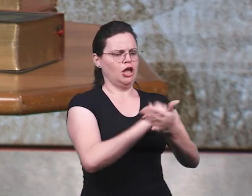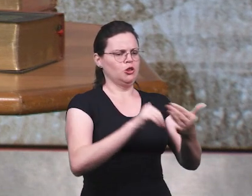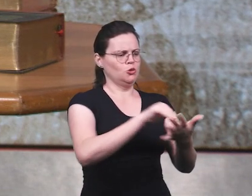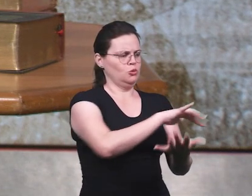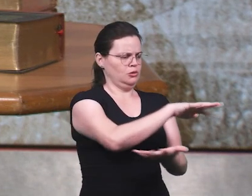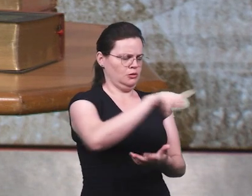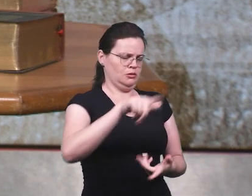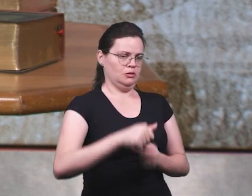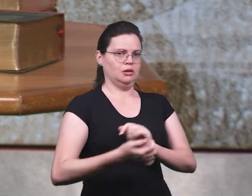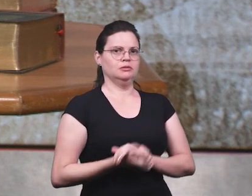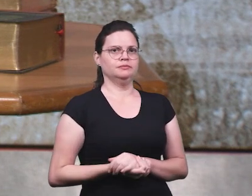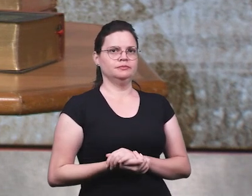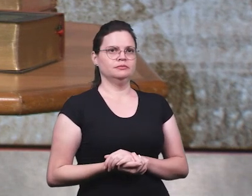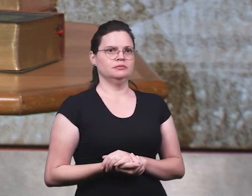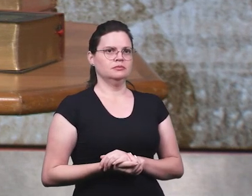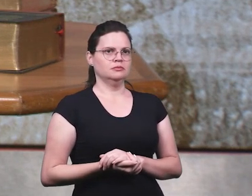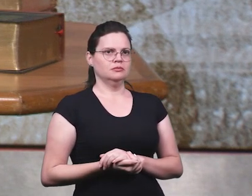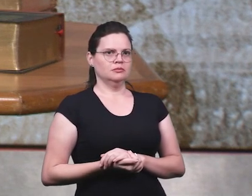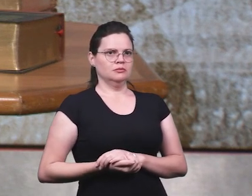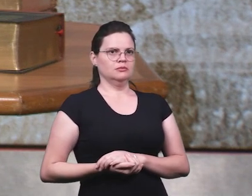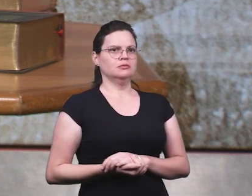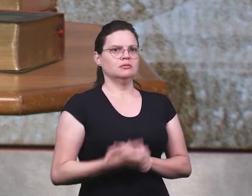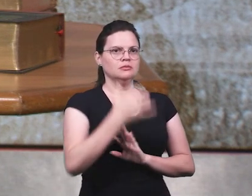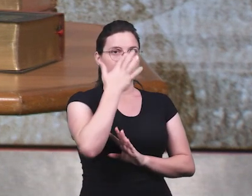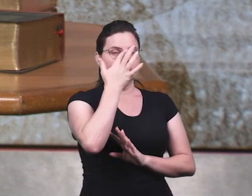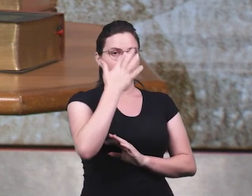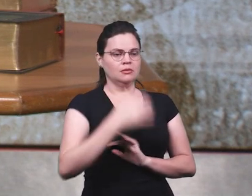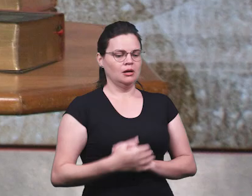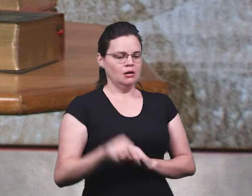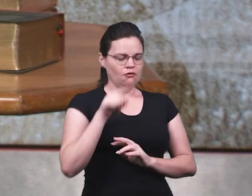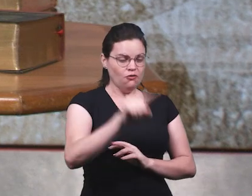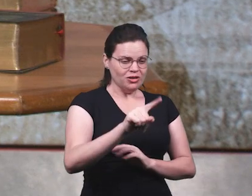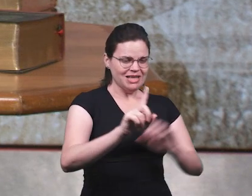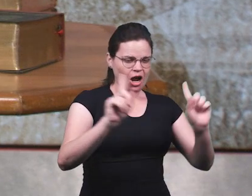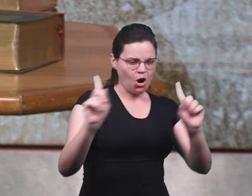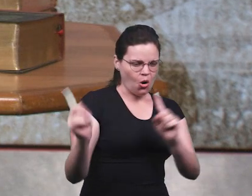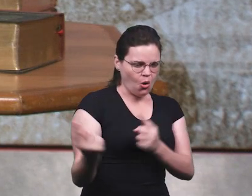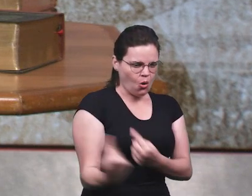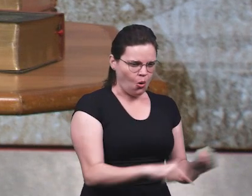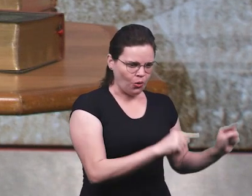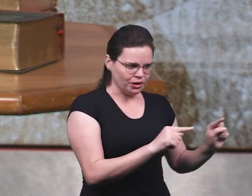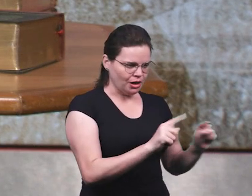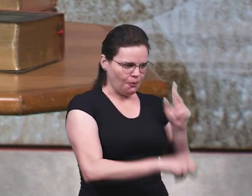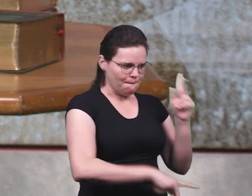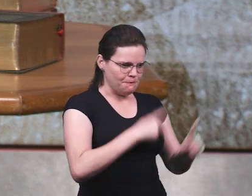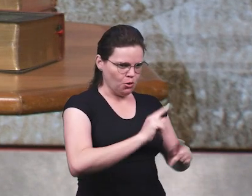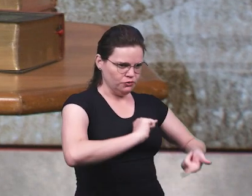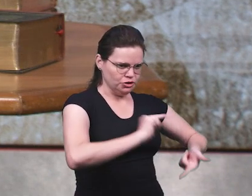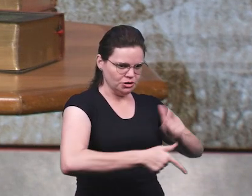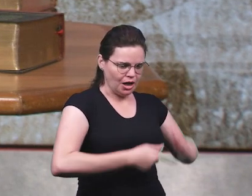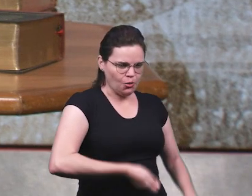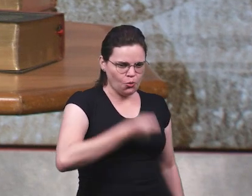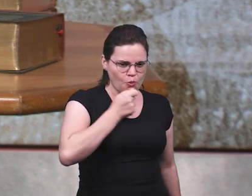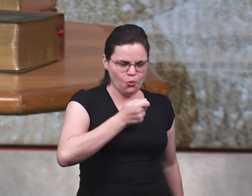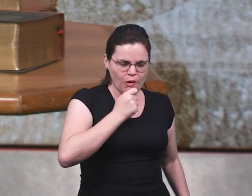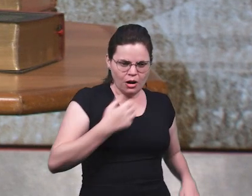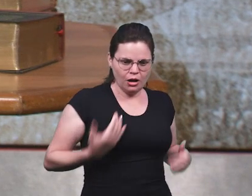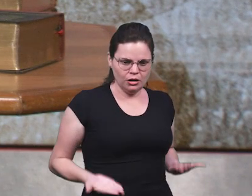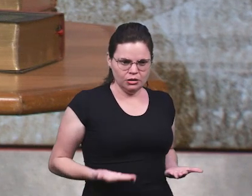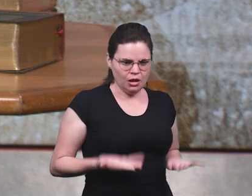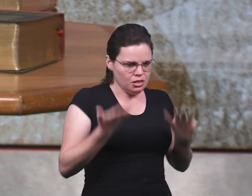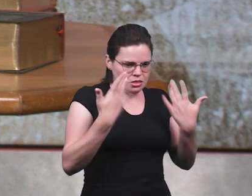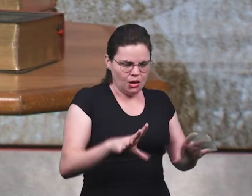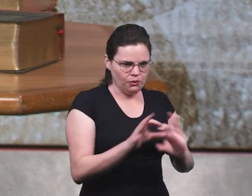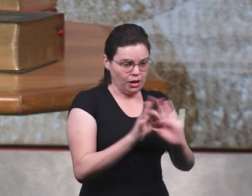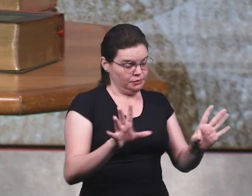terra. Tu ainda te levantas contra o meu povo para não os deixar ir? Eis que